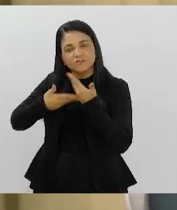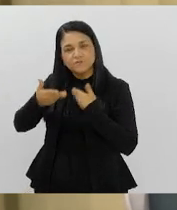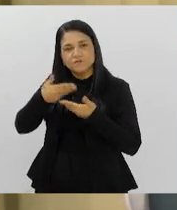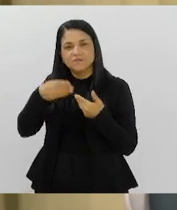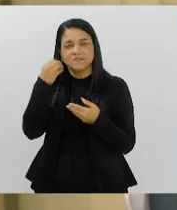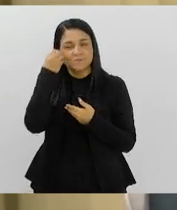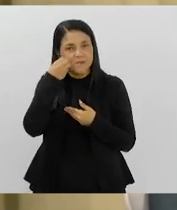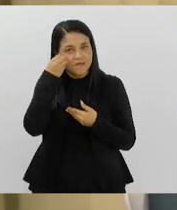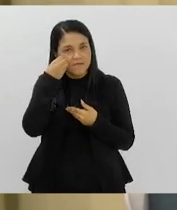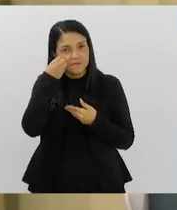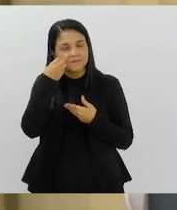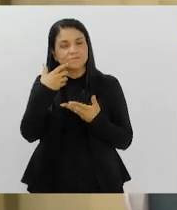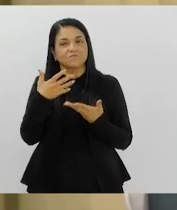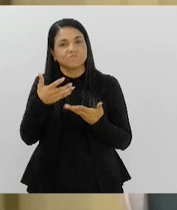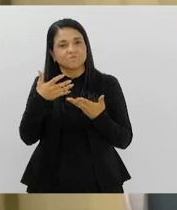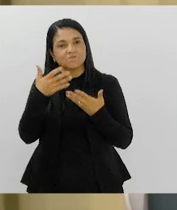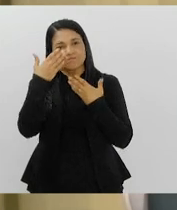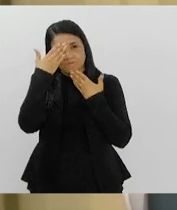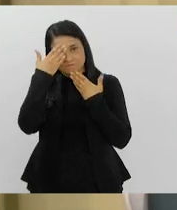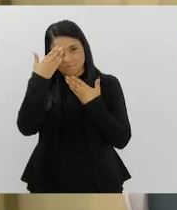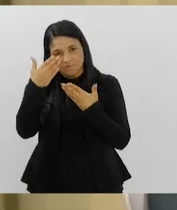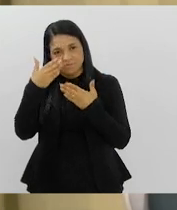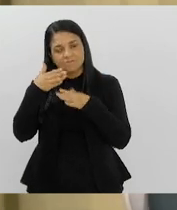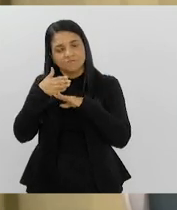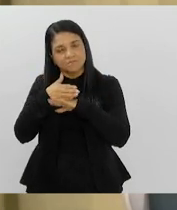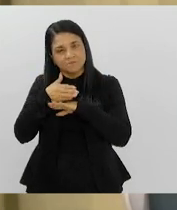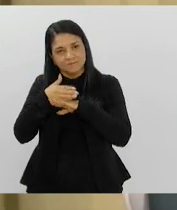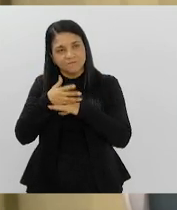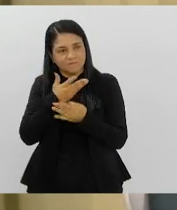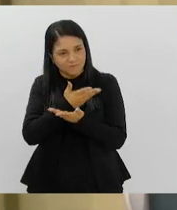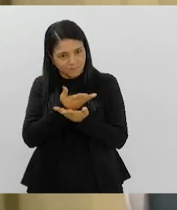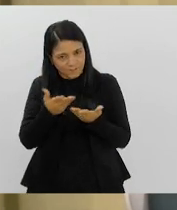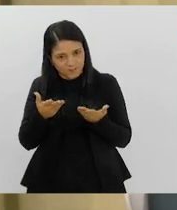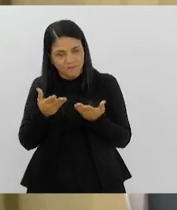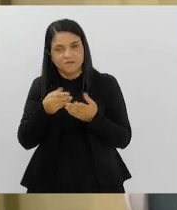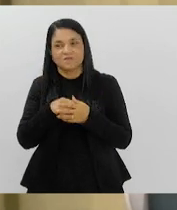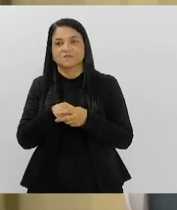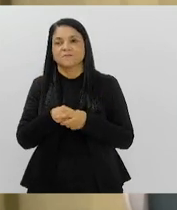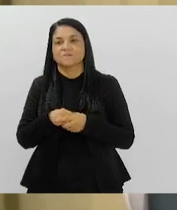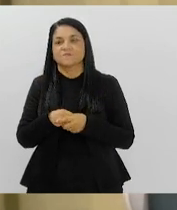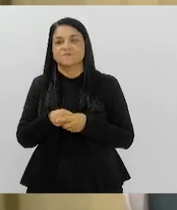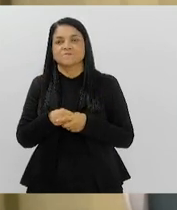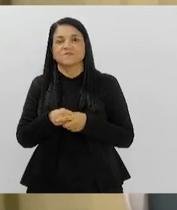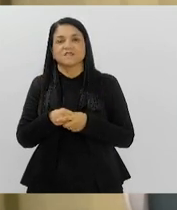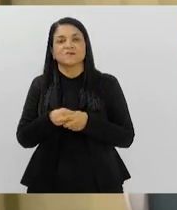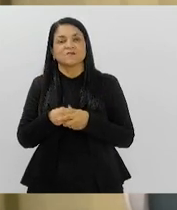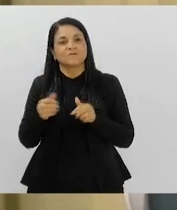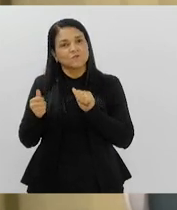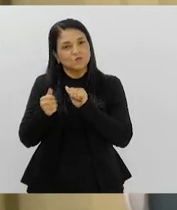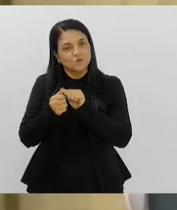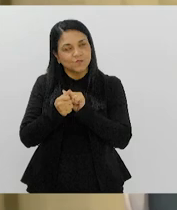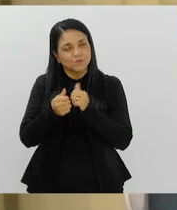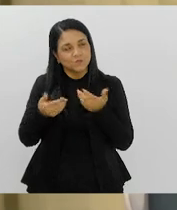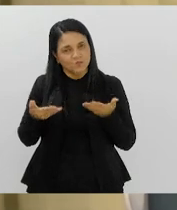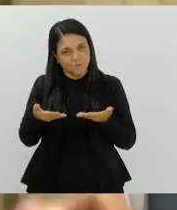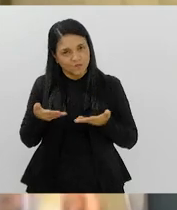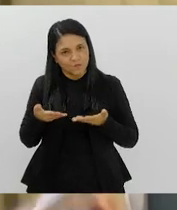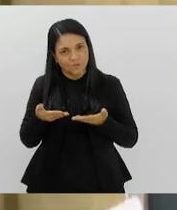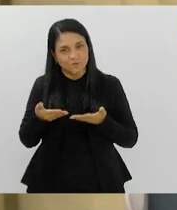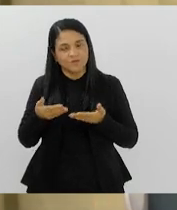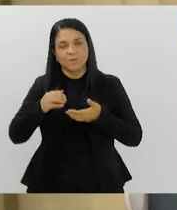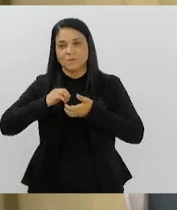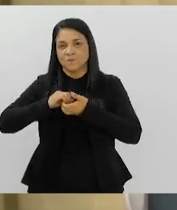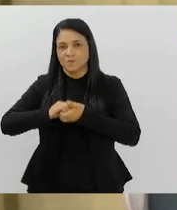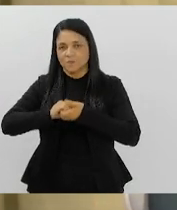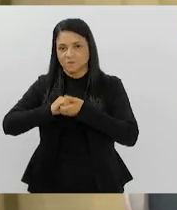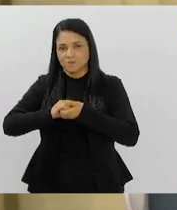eu quero agradecer a presença de todos vocês, por estarem aqui conosco hoje. Cumprimentar e agradecer